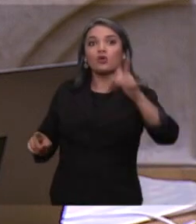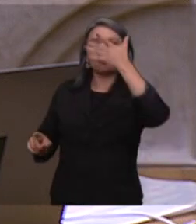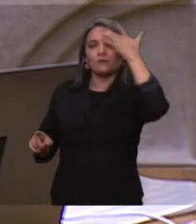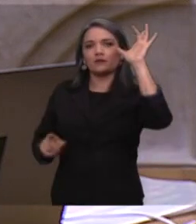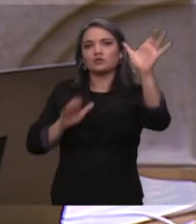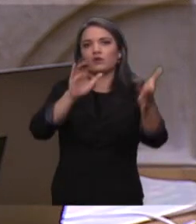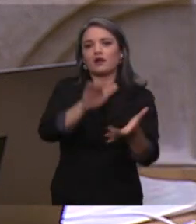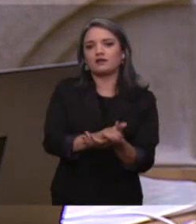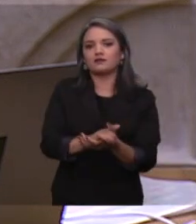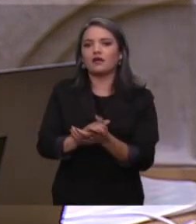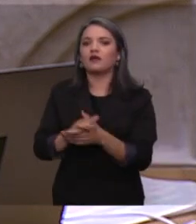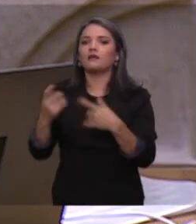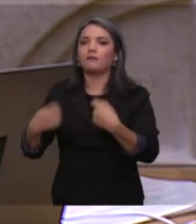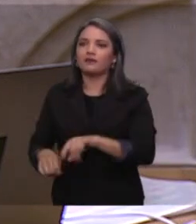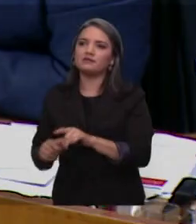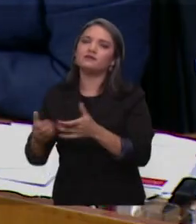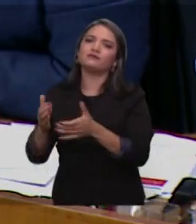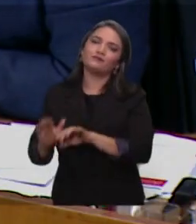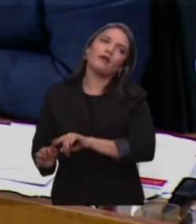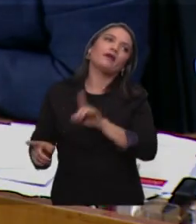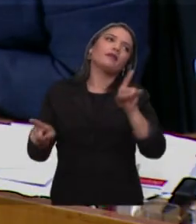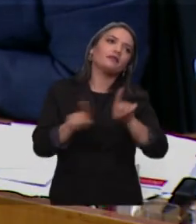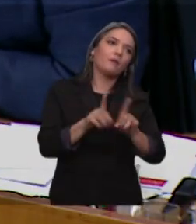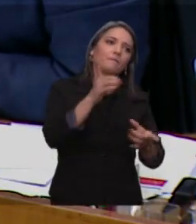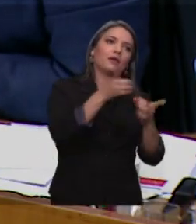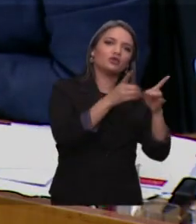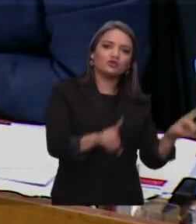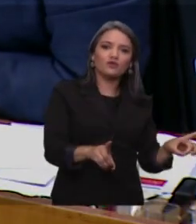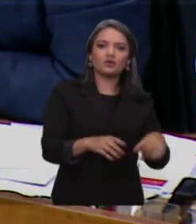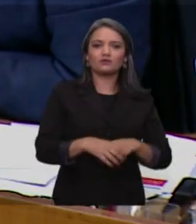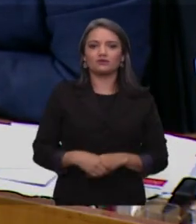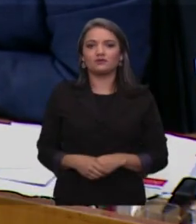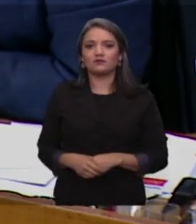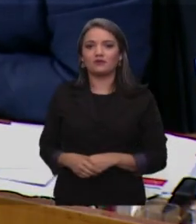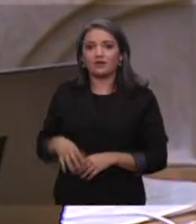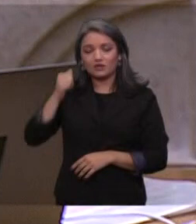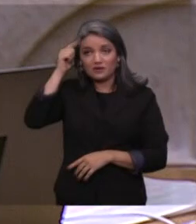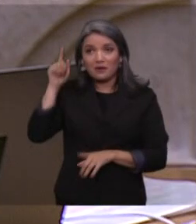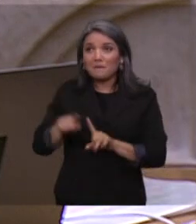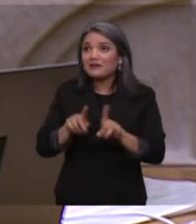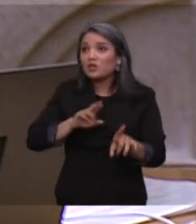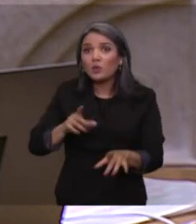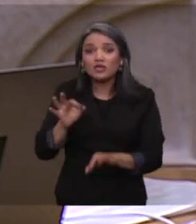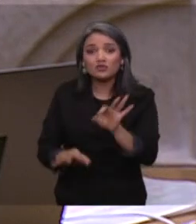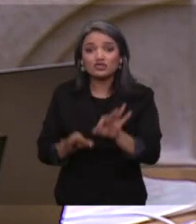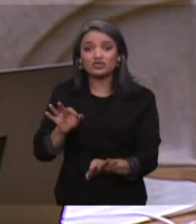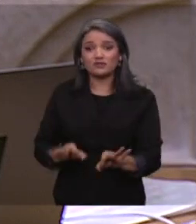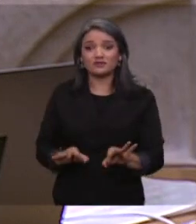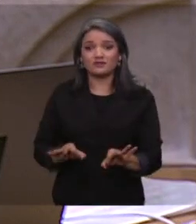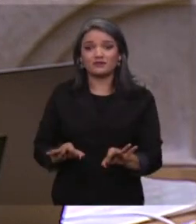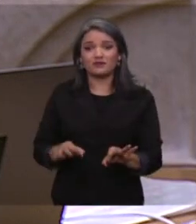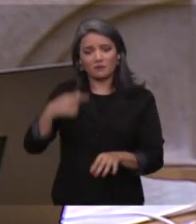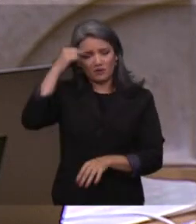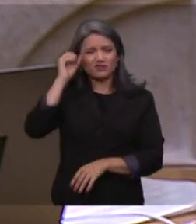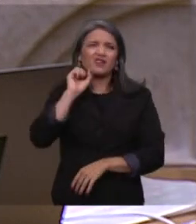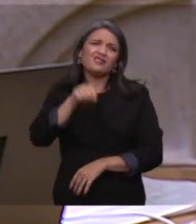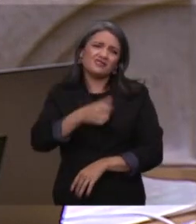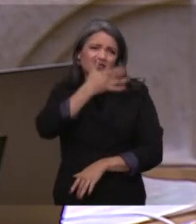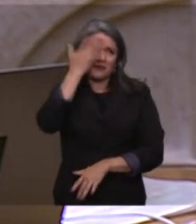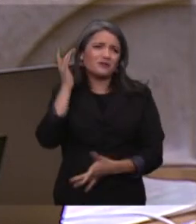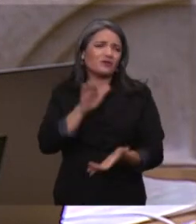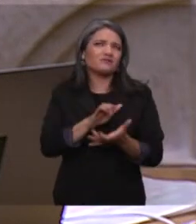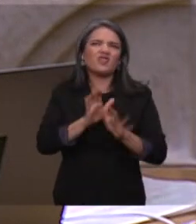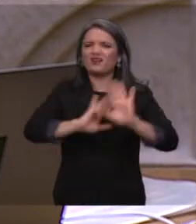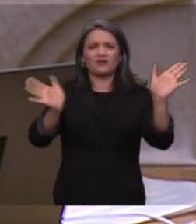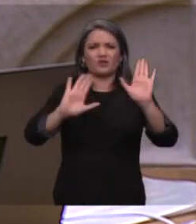da separação em divórcio. Foi isso que se quis acabar. Mas não judicial. Não judicial. Sim, mas a pessoa casa de novo. Sim. Bom, enfim, eu já entendi. Ministro